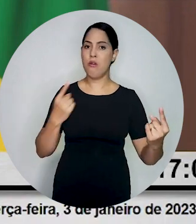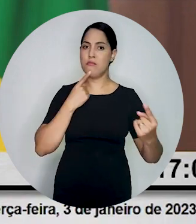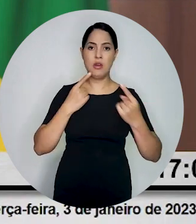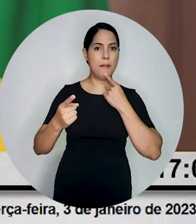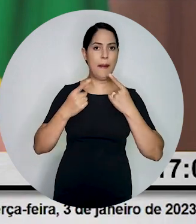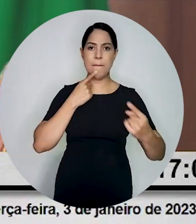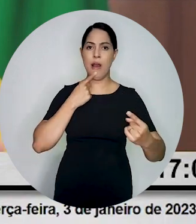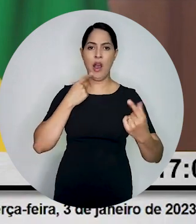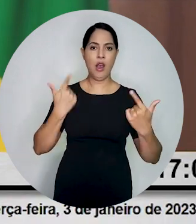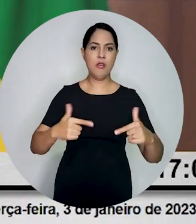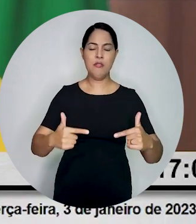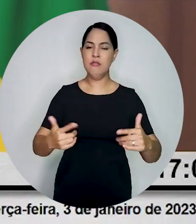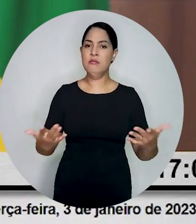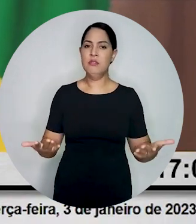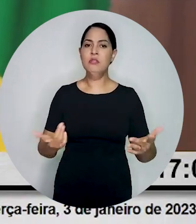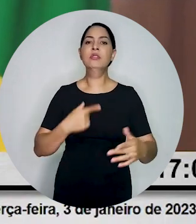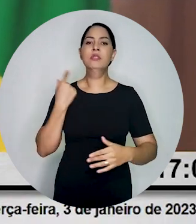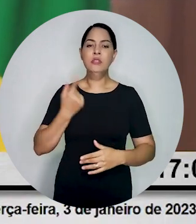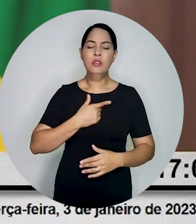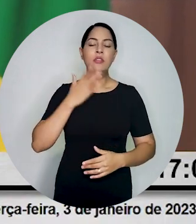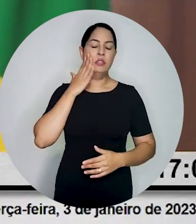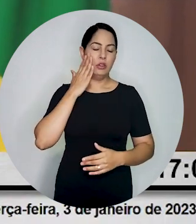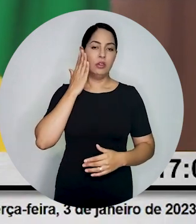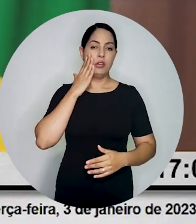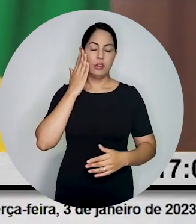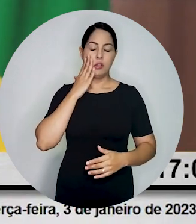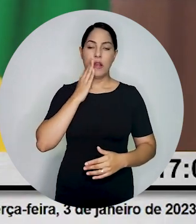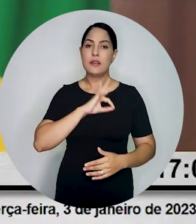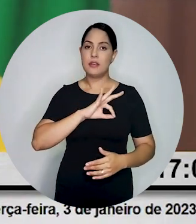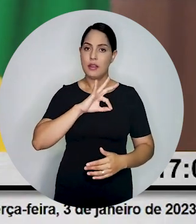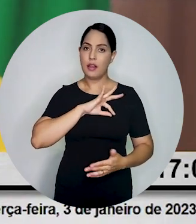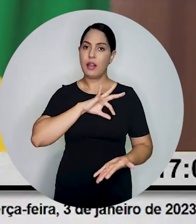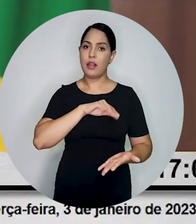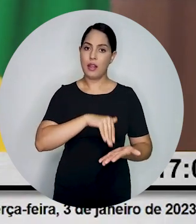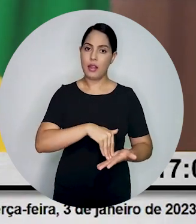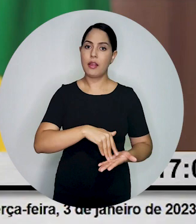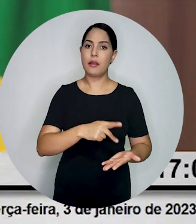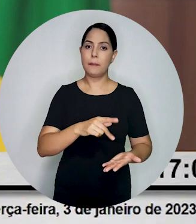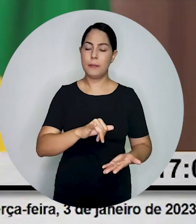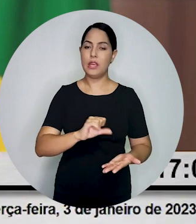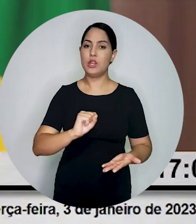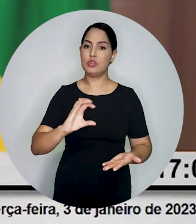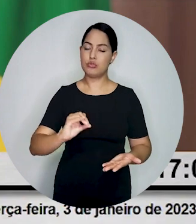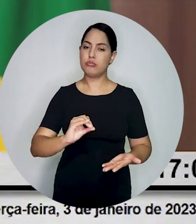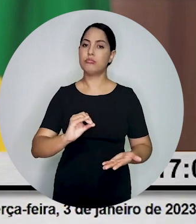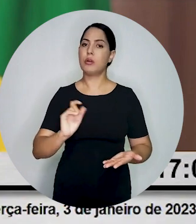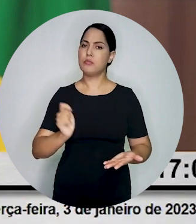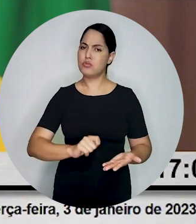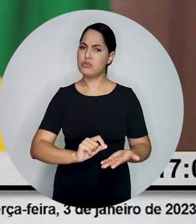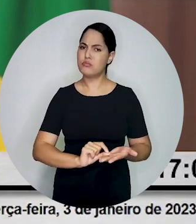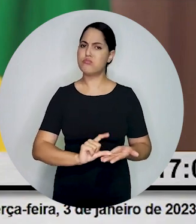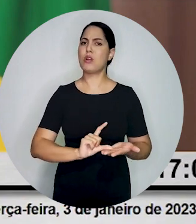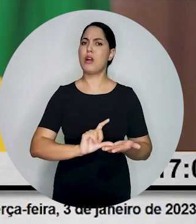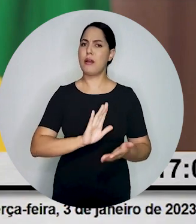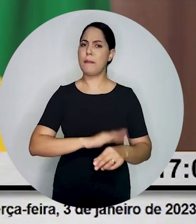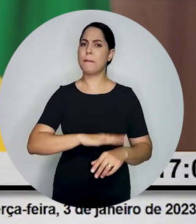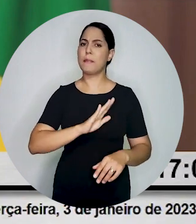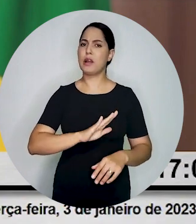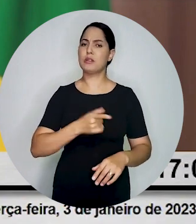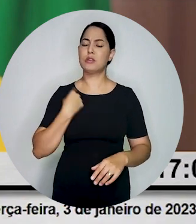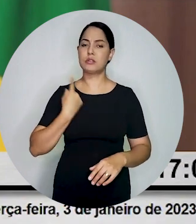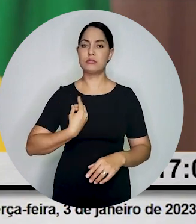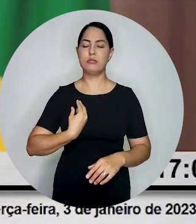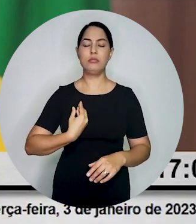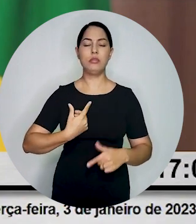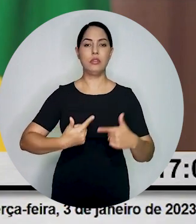estiver reclamando, houve injustiça. Então, o valor, a gente entende que tem espaço para subir e nós vamos lutar sim para subir, para trazer um valor